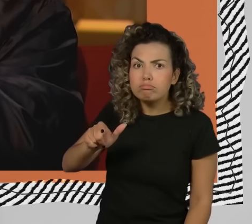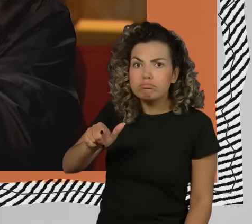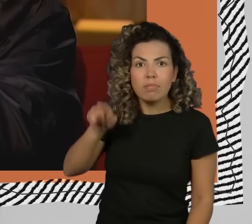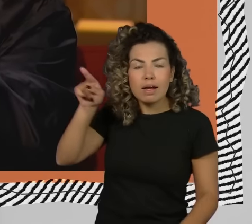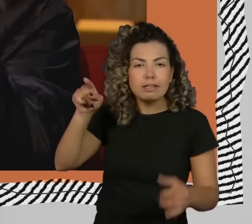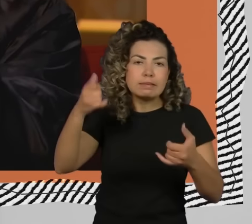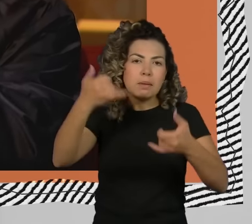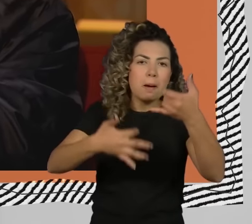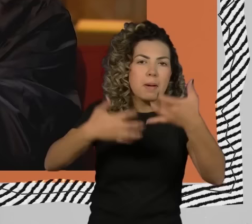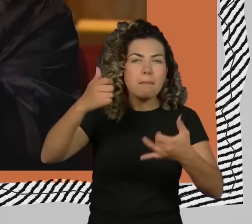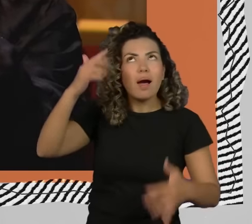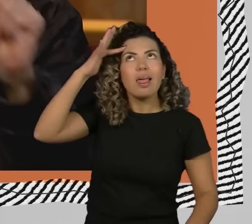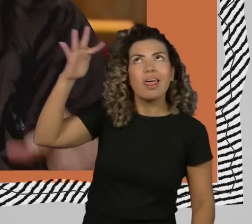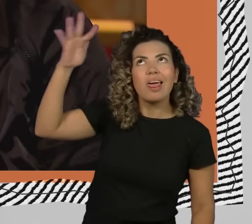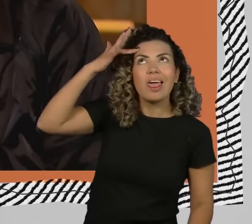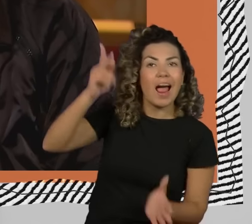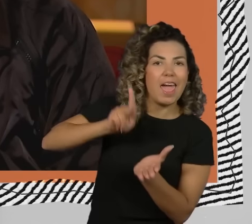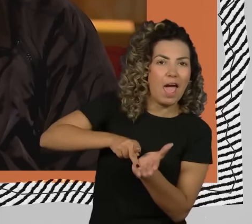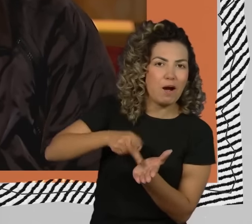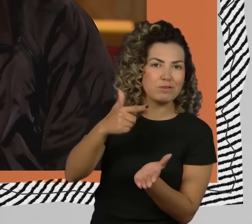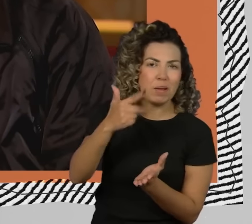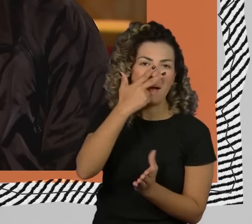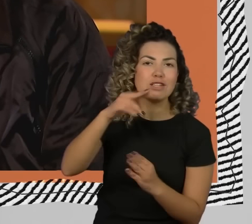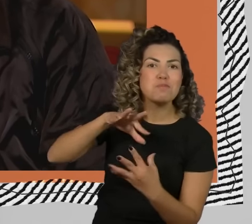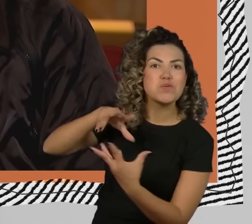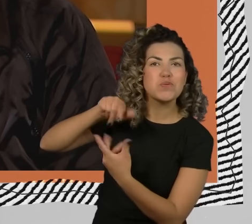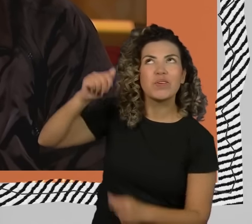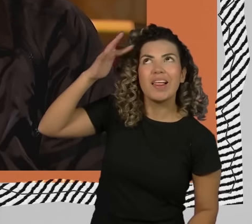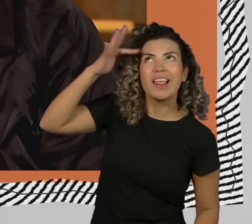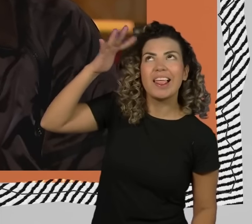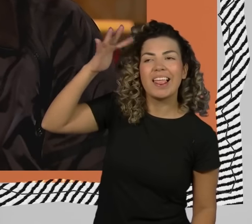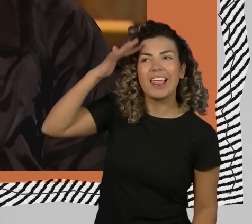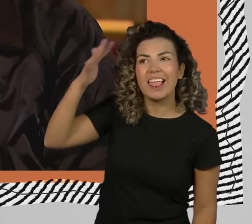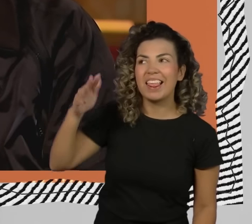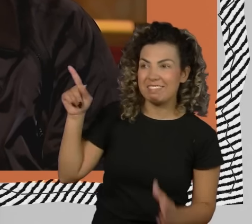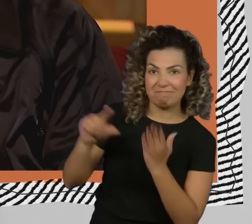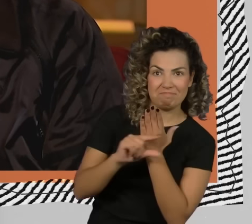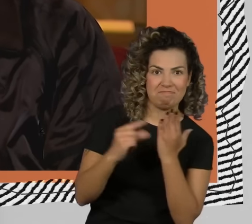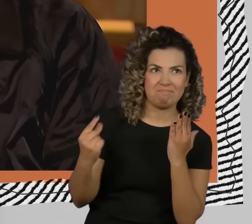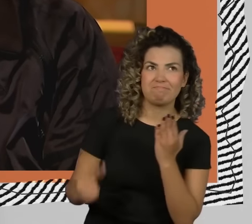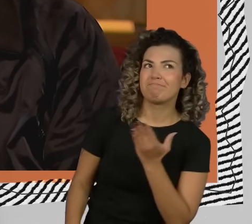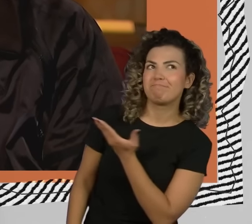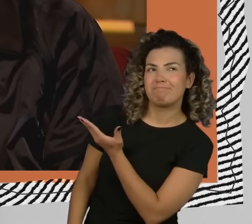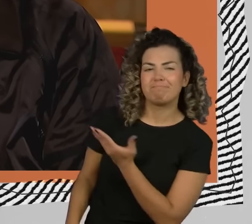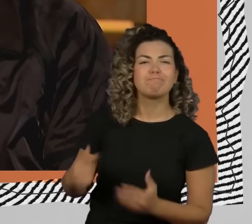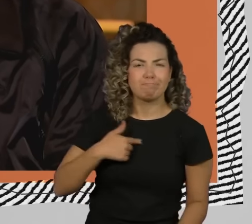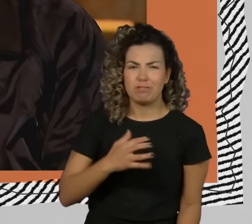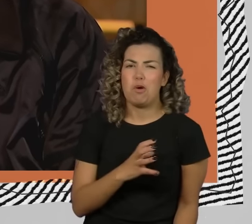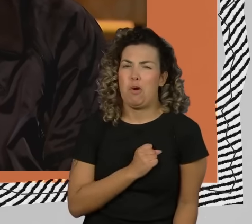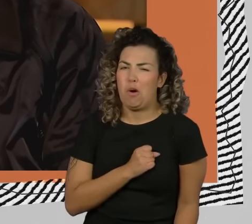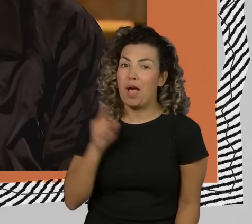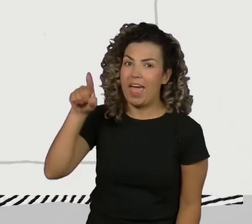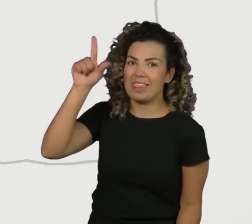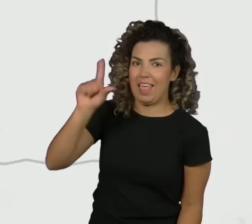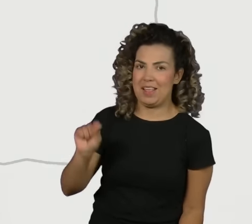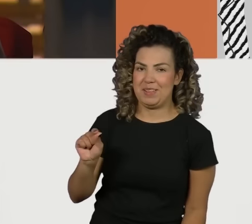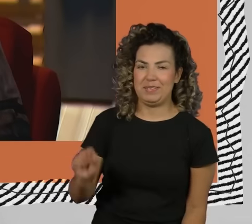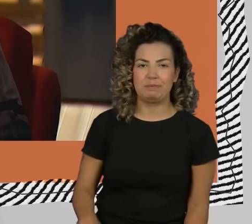livrinhos pequenininhos, ficcionais, sabe? Antônio Tabucchi. Eu gosto muito desse italiano. Gosto